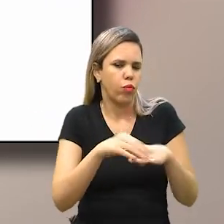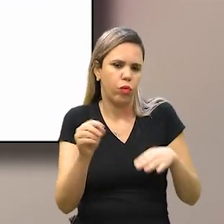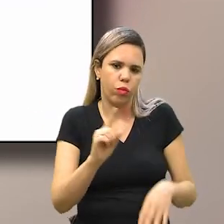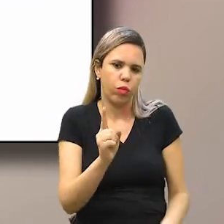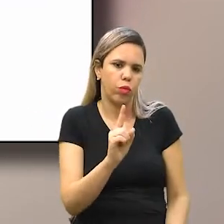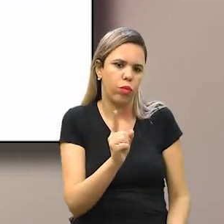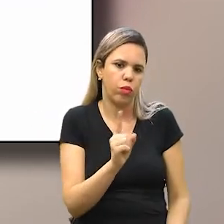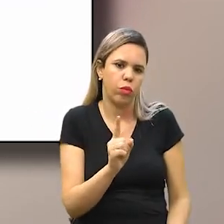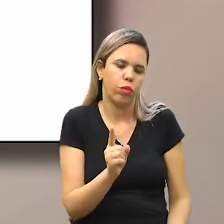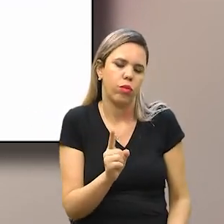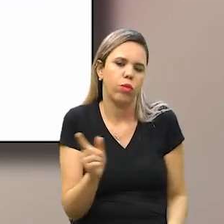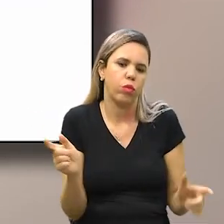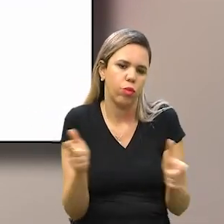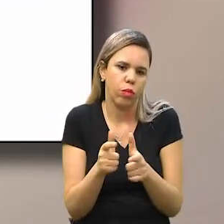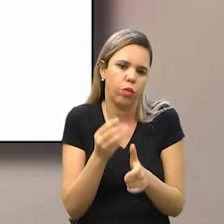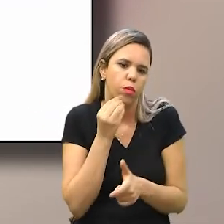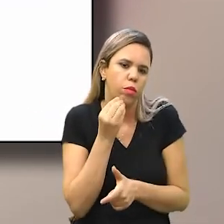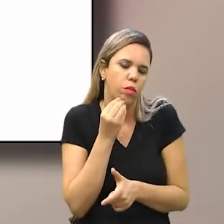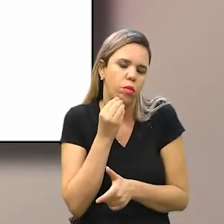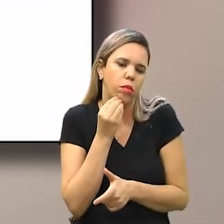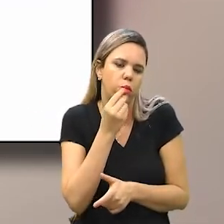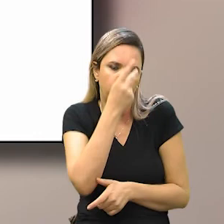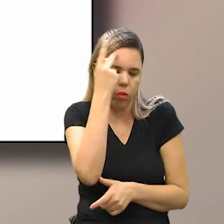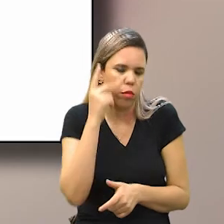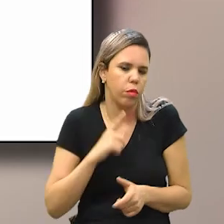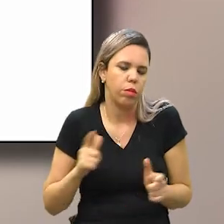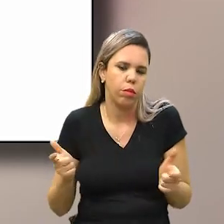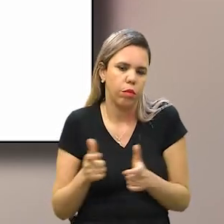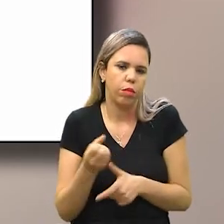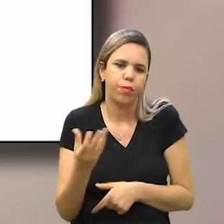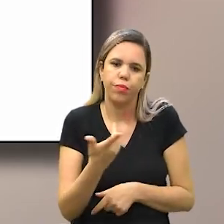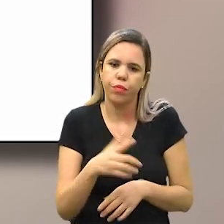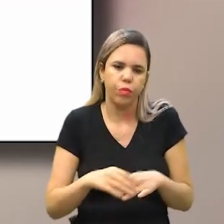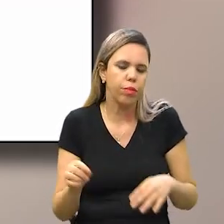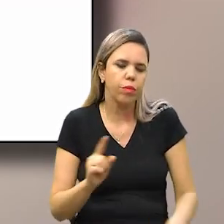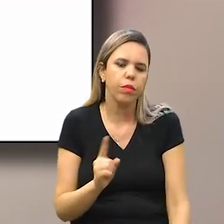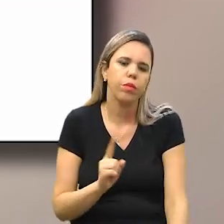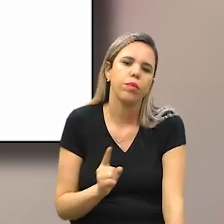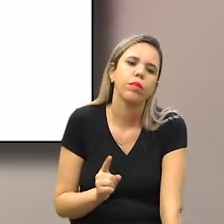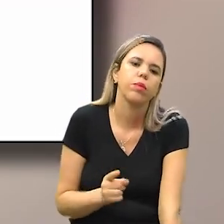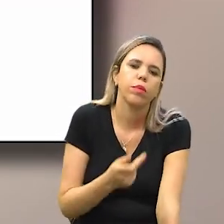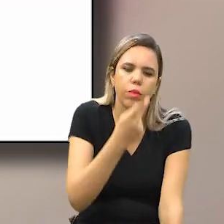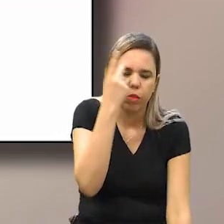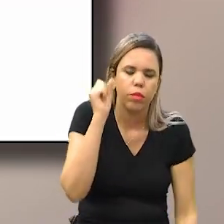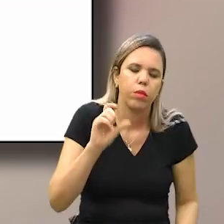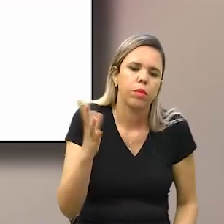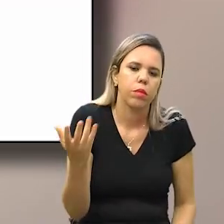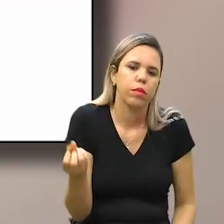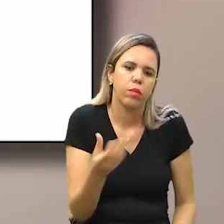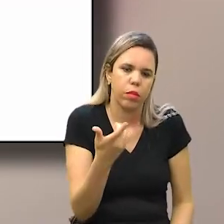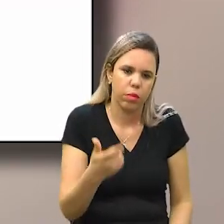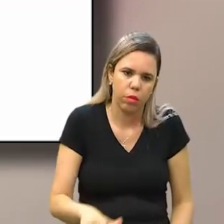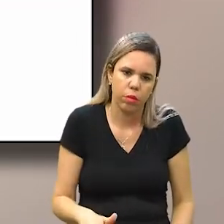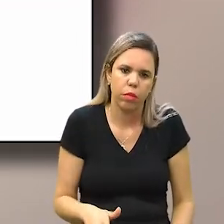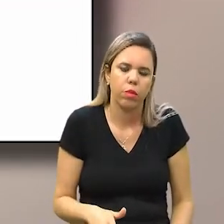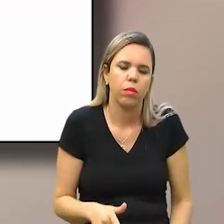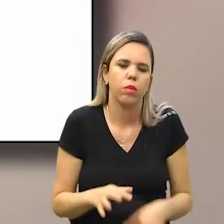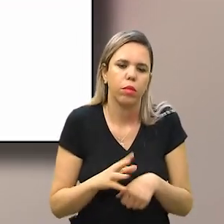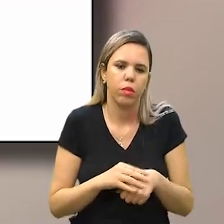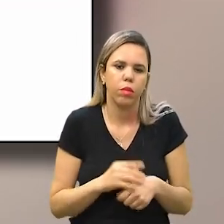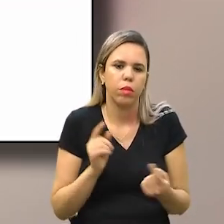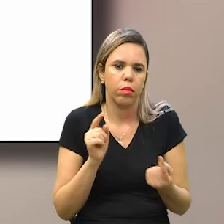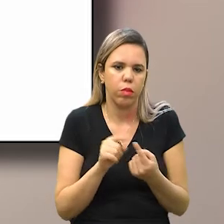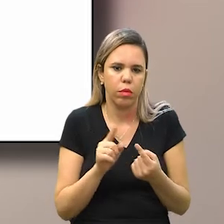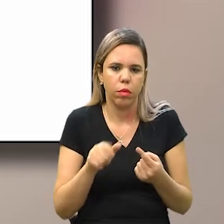não cura. Você diminui a chance do indivíduo ter novos surtos, mas você não cura. O indivíduo pode ter novamente